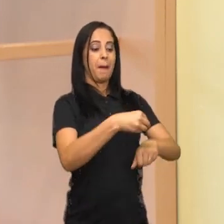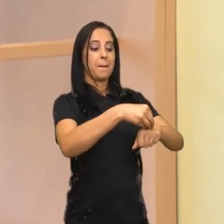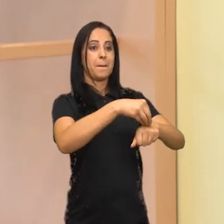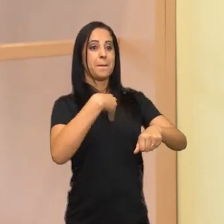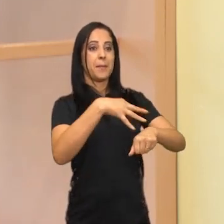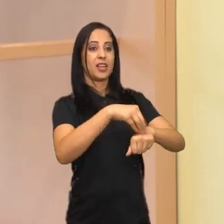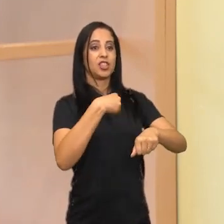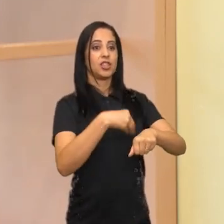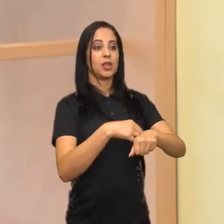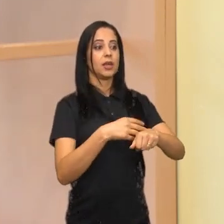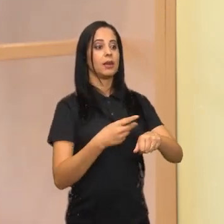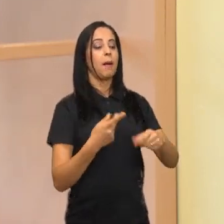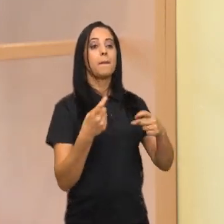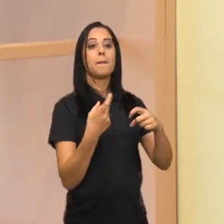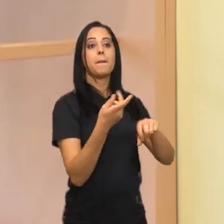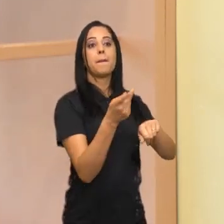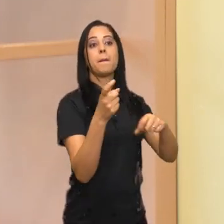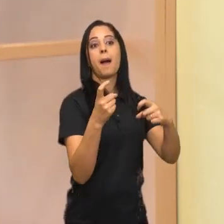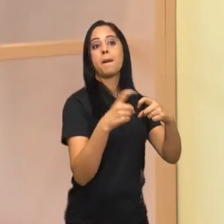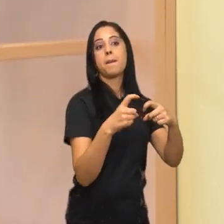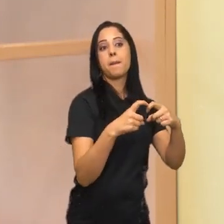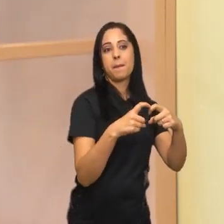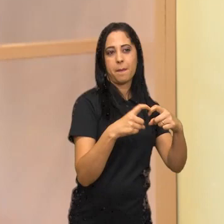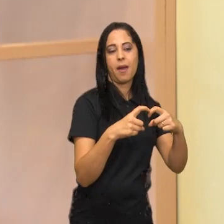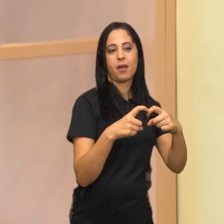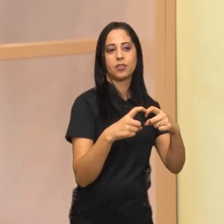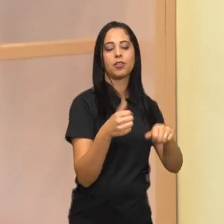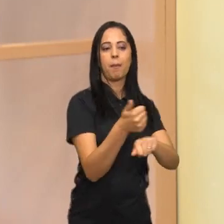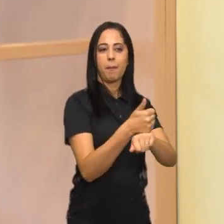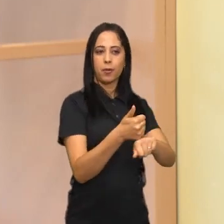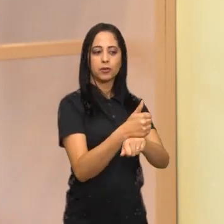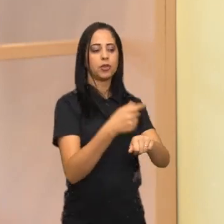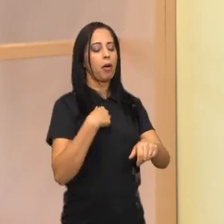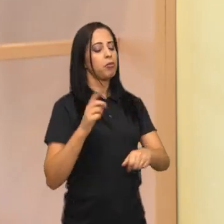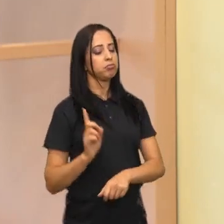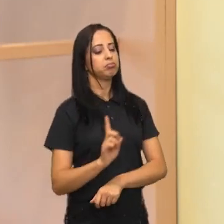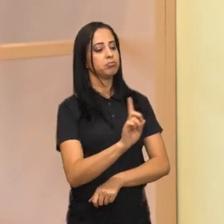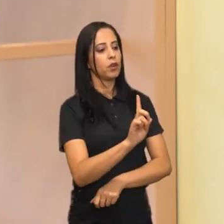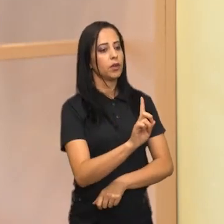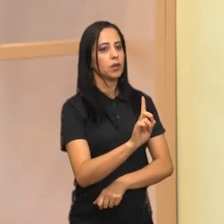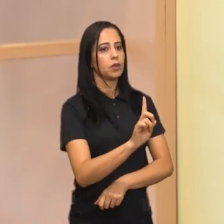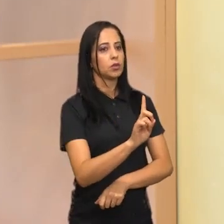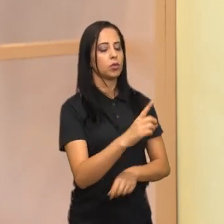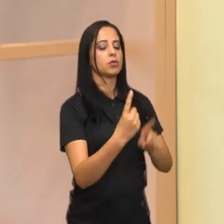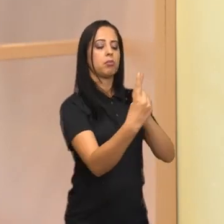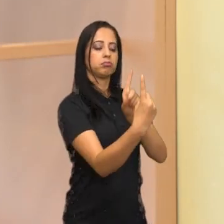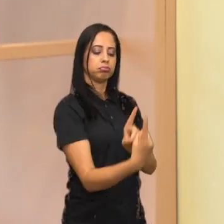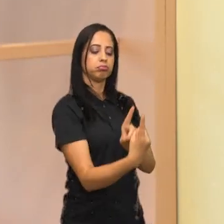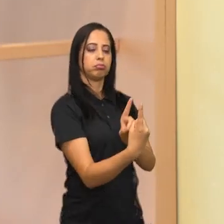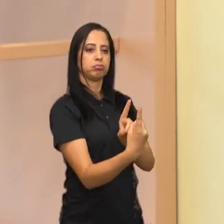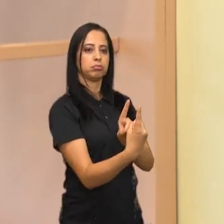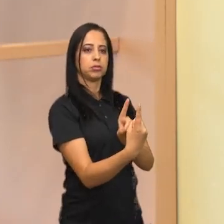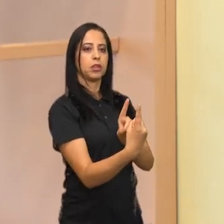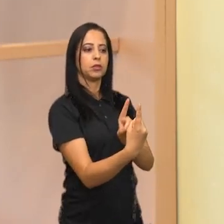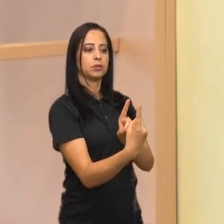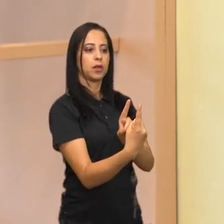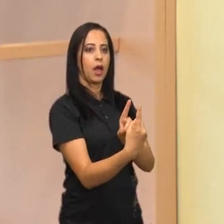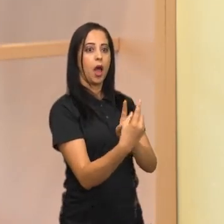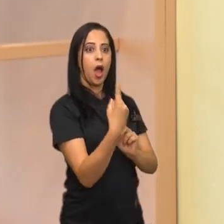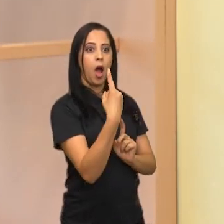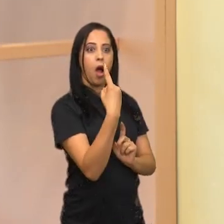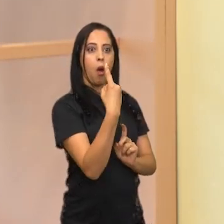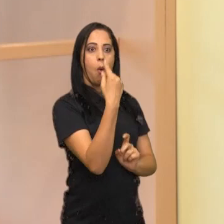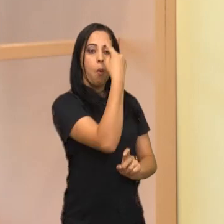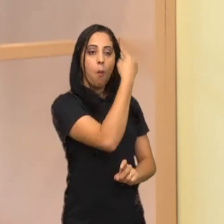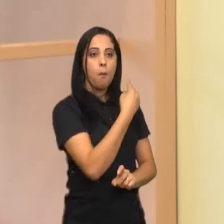médica especialista em climatério em São José, fui visitá-la. E depois de 1 hora de conversa comigo e com o marido, que tinha tanto medo